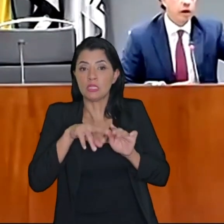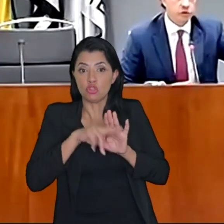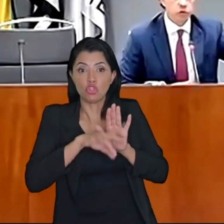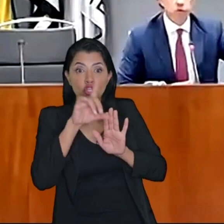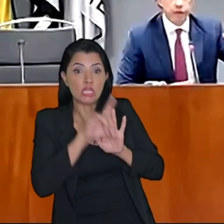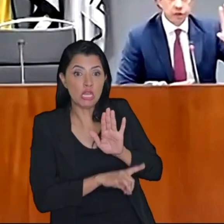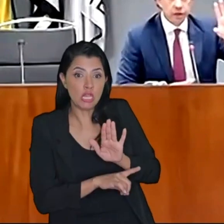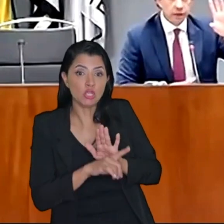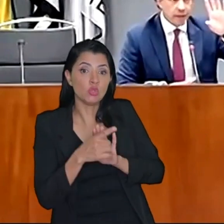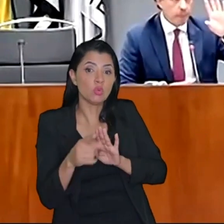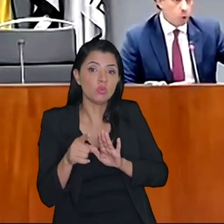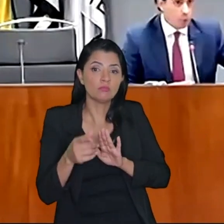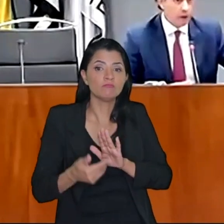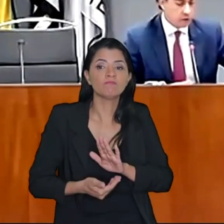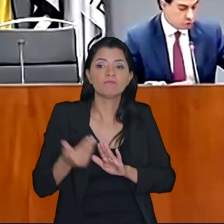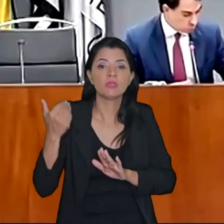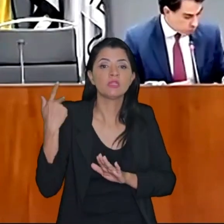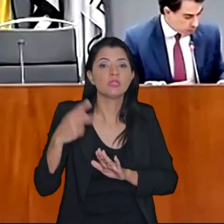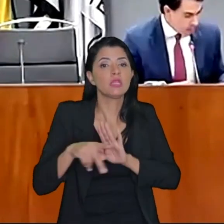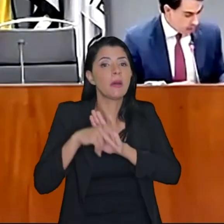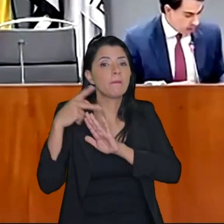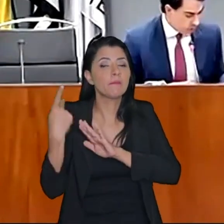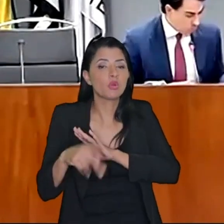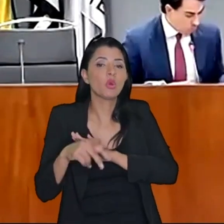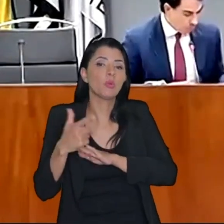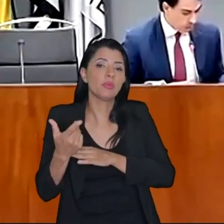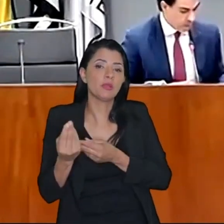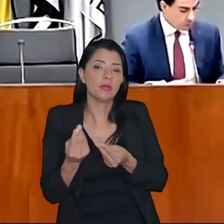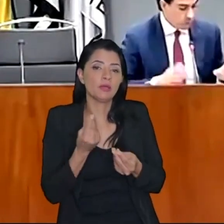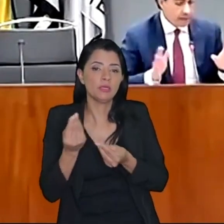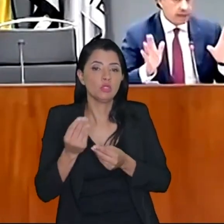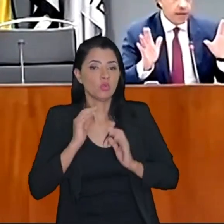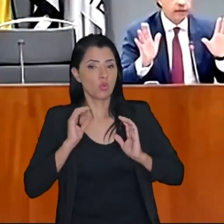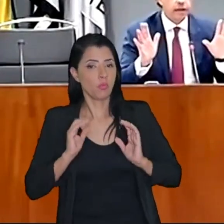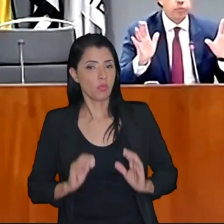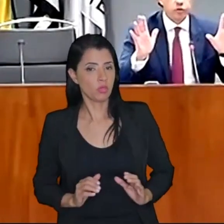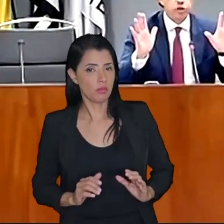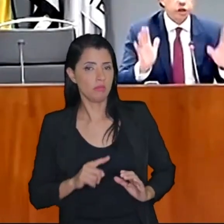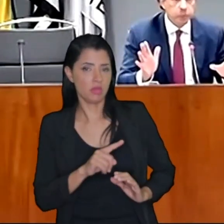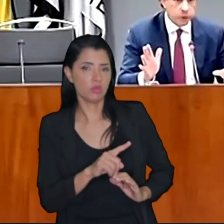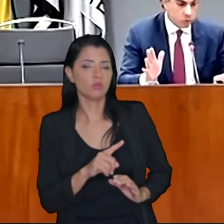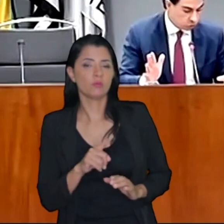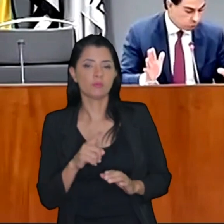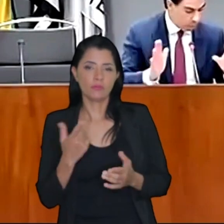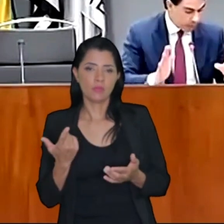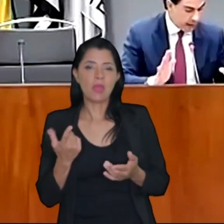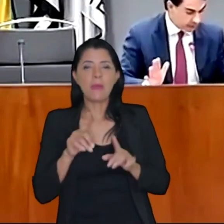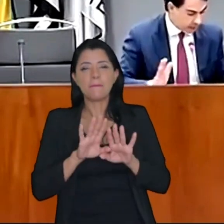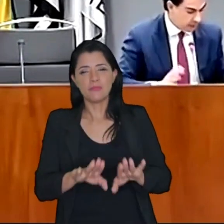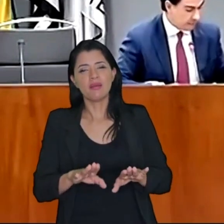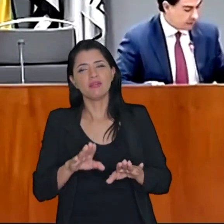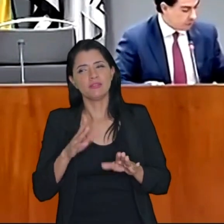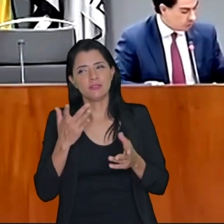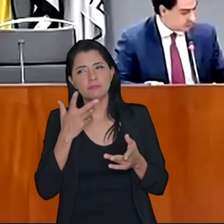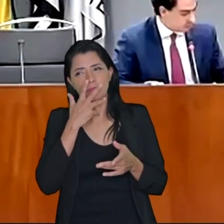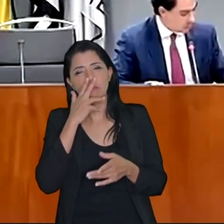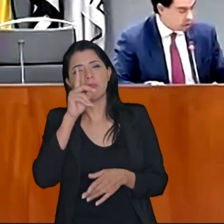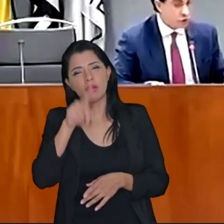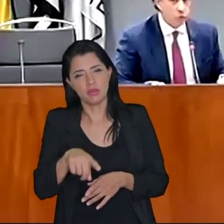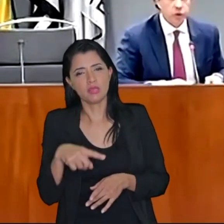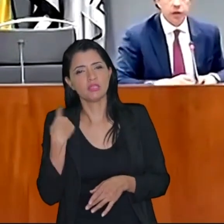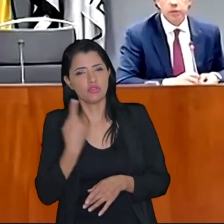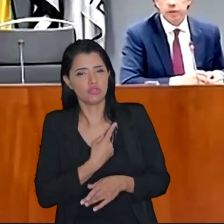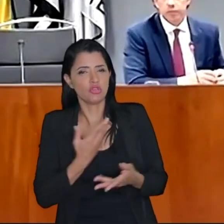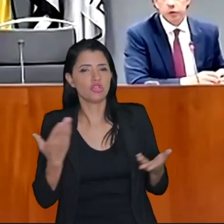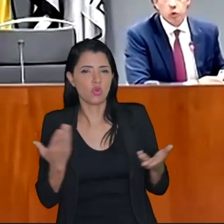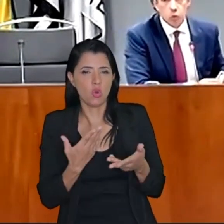enquanto causa excludente da própria licitude do comportamento. Mas, em termos típicos, me parece aqui que nós estamos